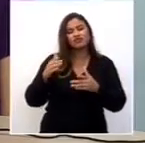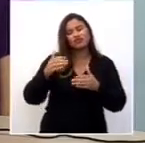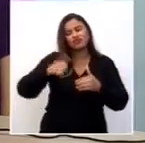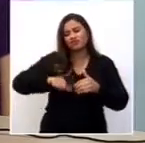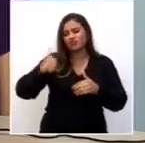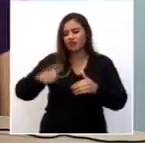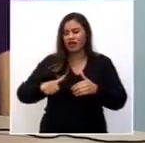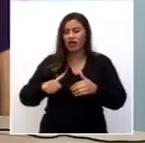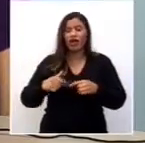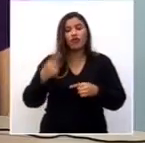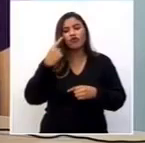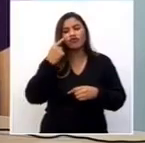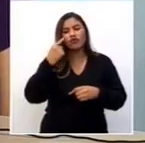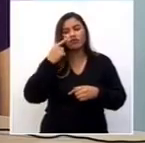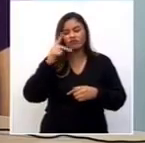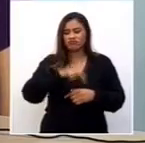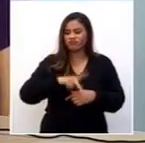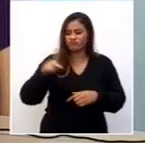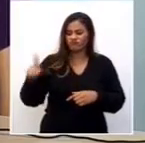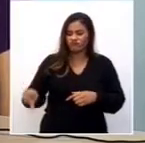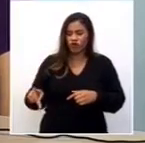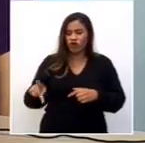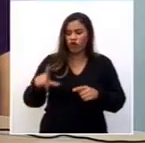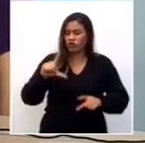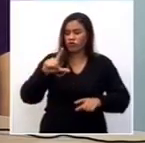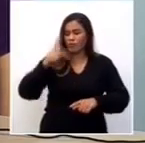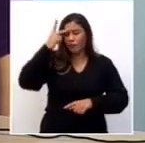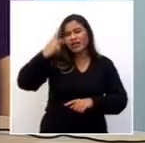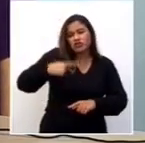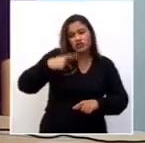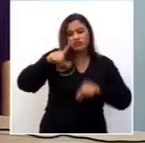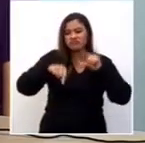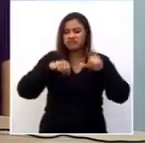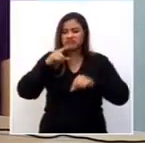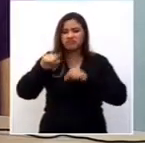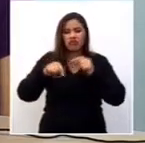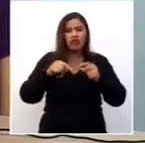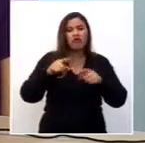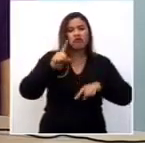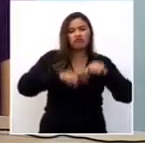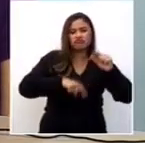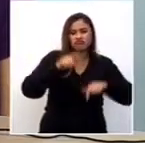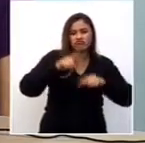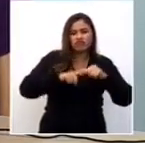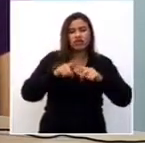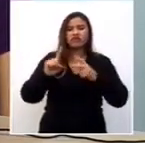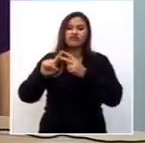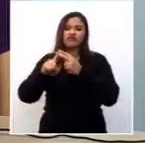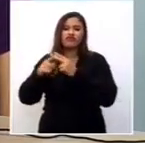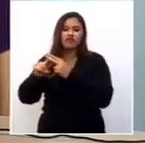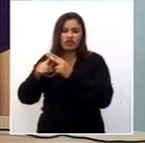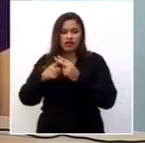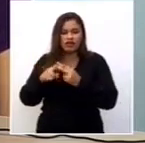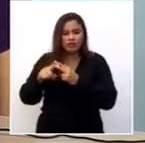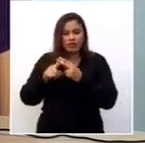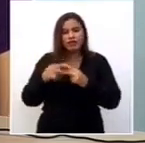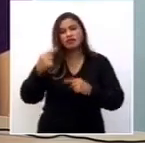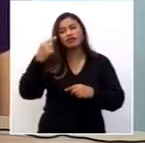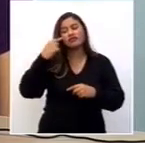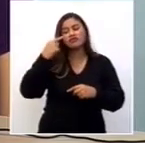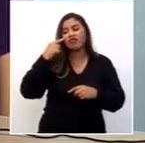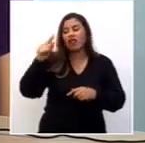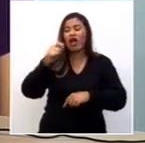na escolha de instrumentos e ferramentas que visam a promoção da autonomia do